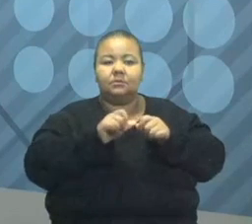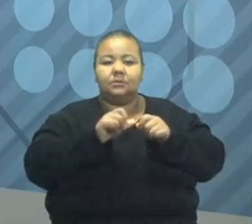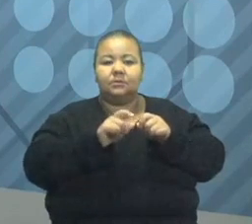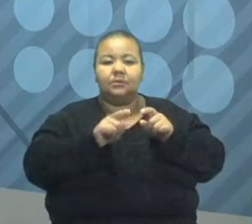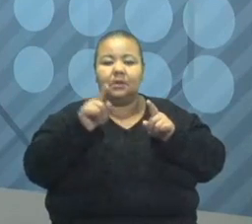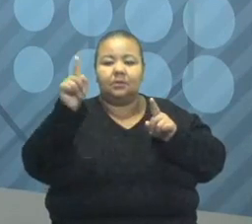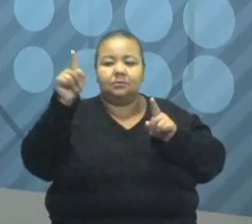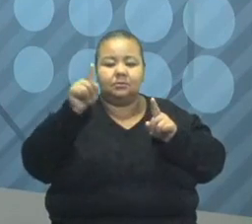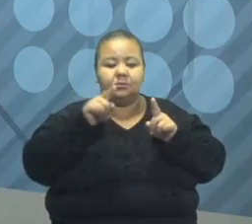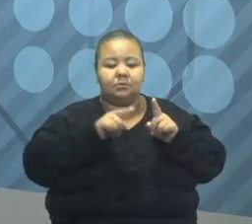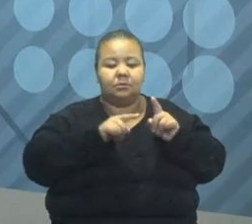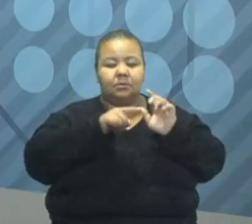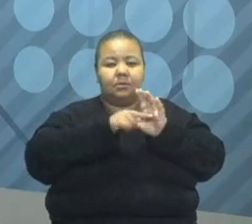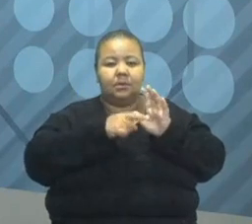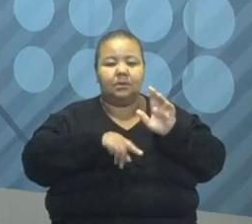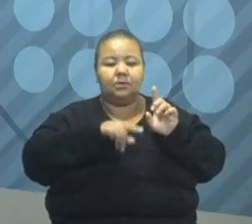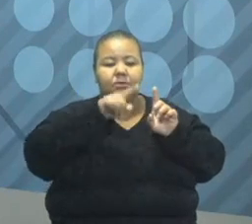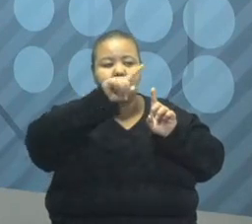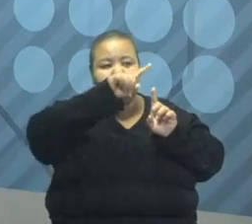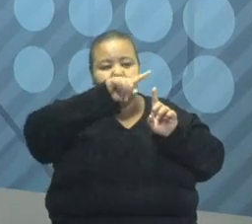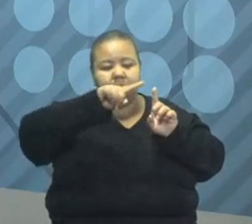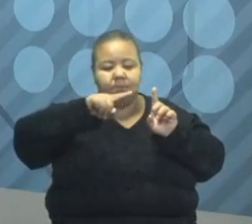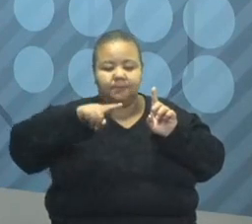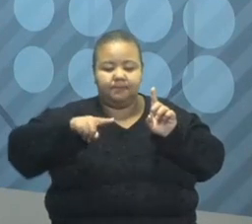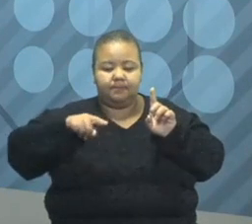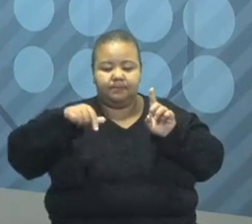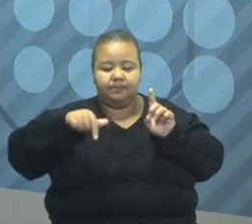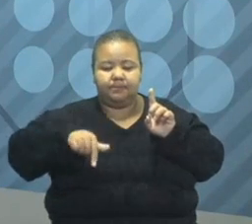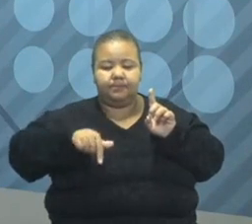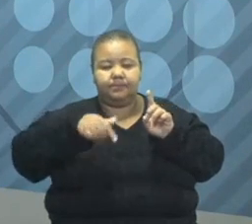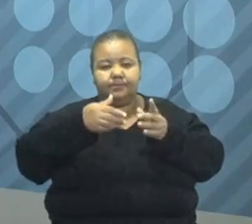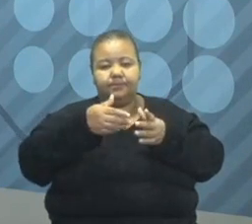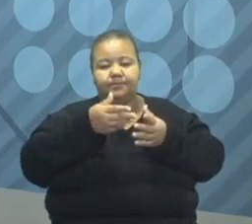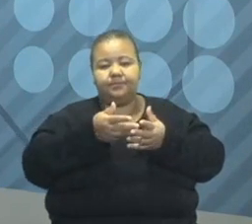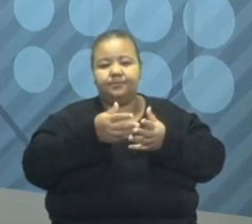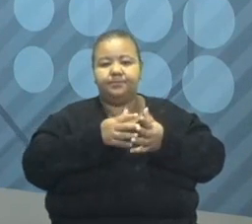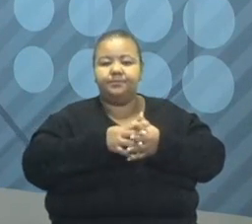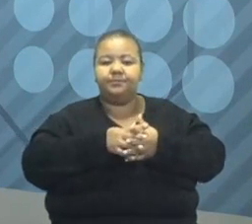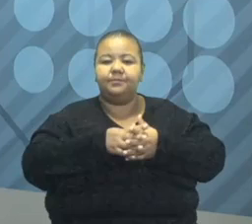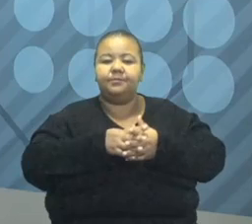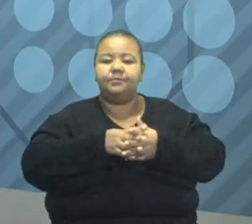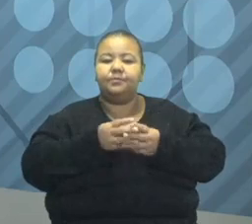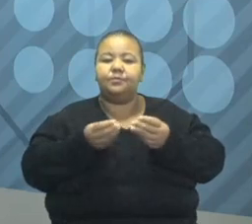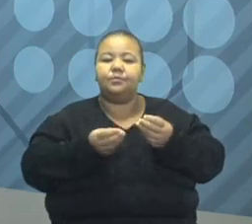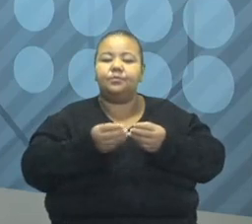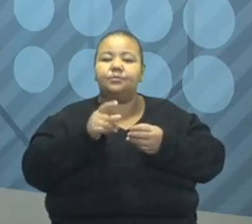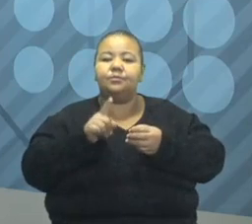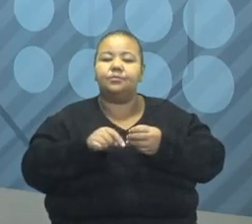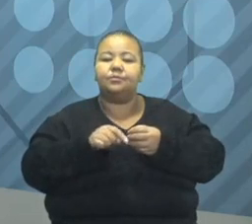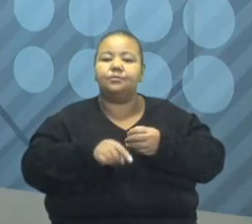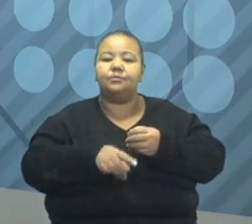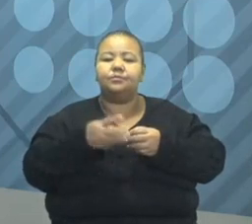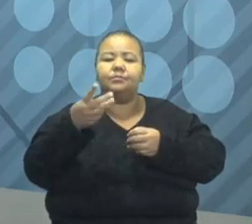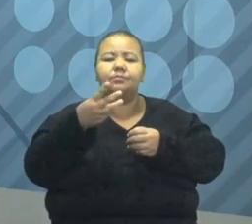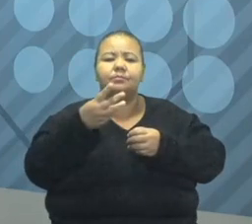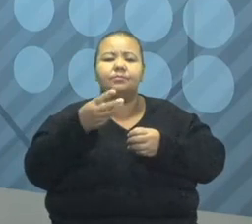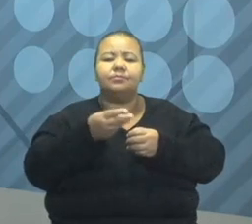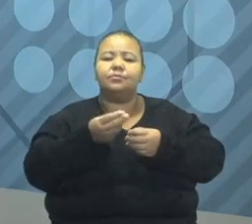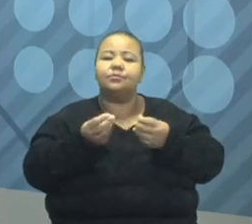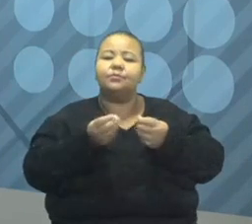principal menos o produto da diagonal secundária. E quando é uma matriz de ordem 3, professora, como a gente